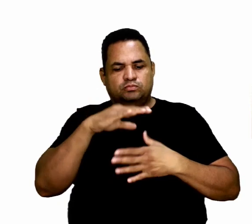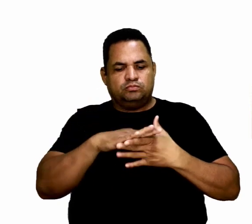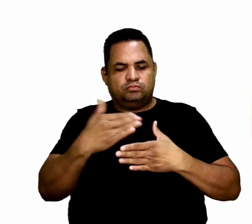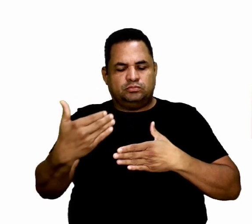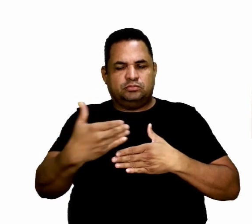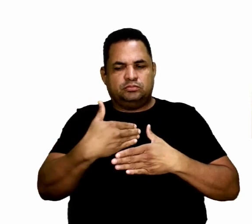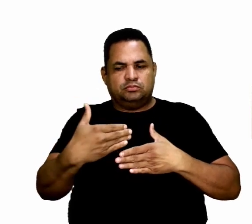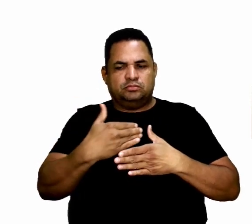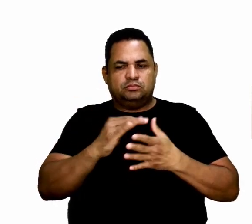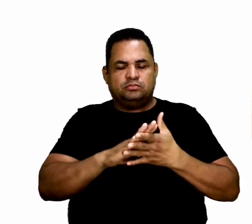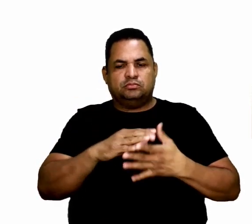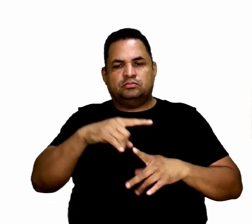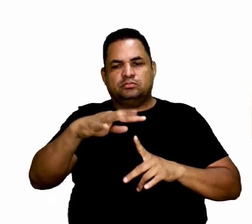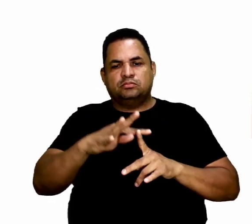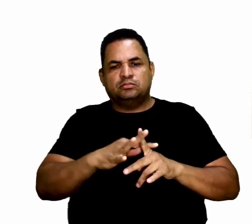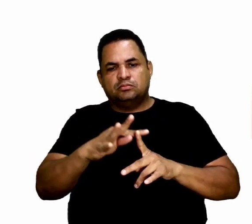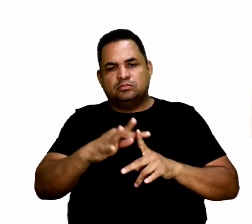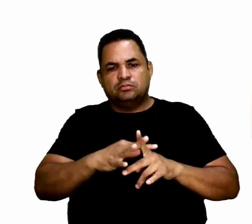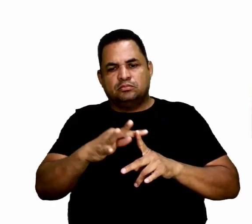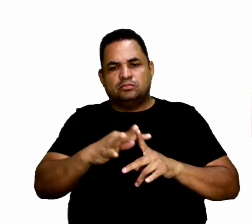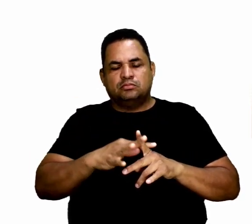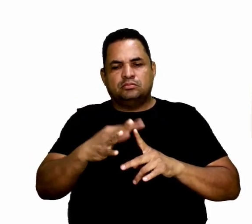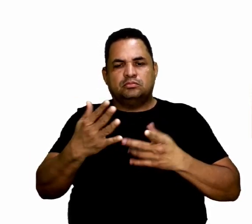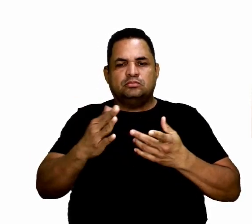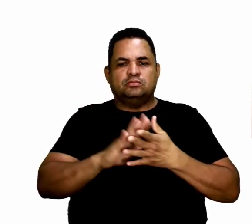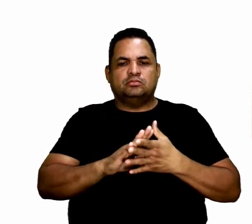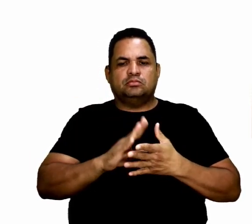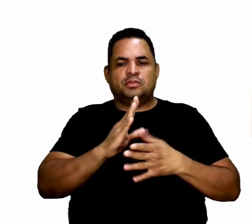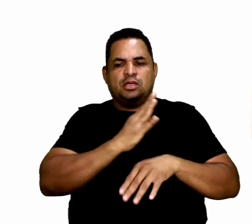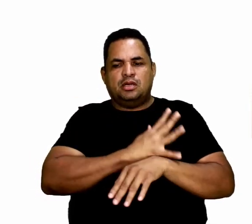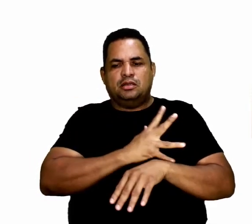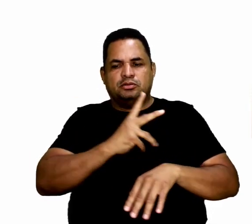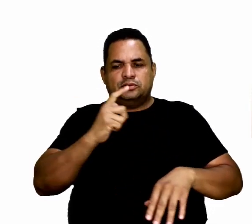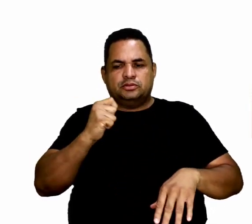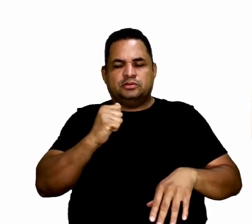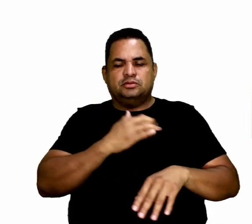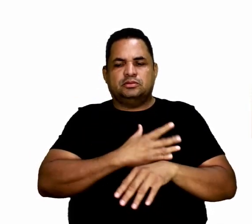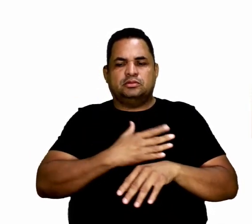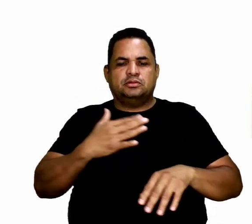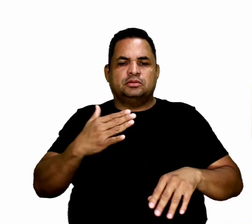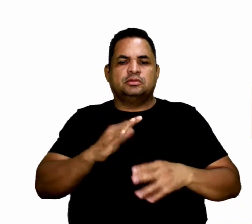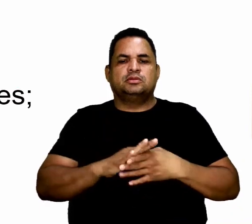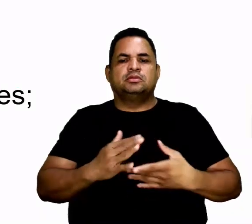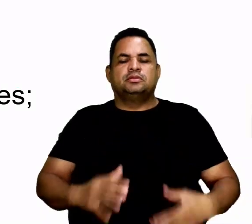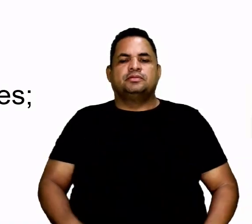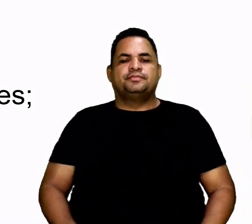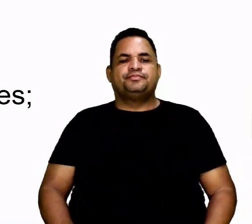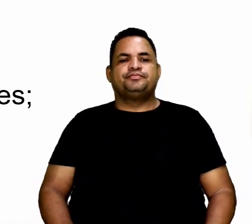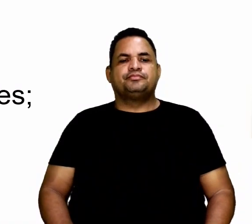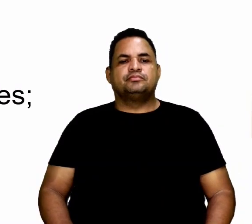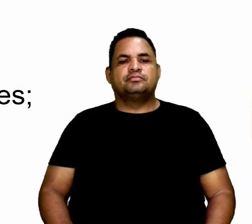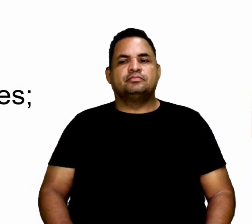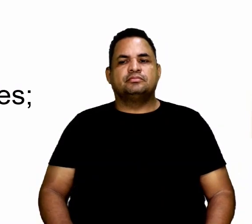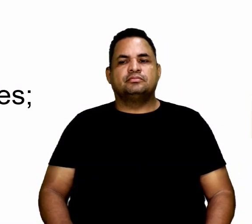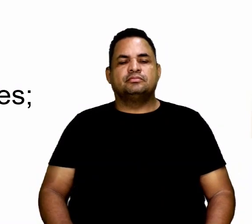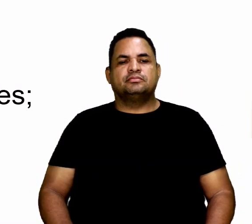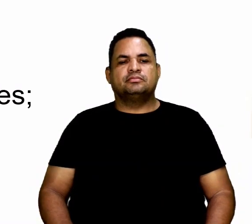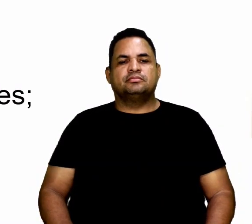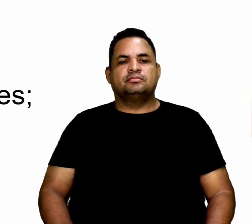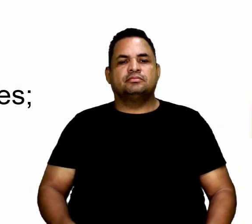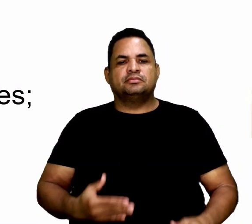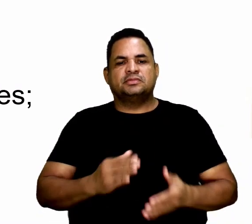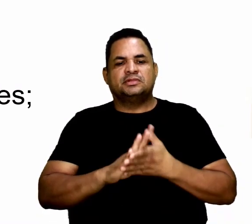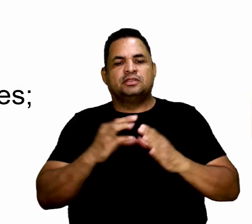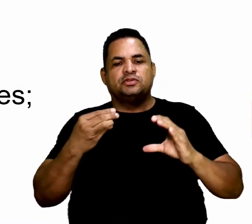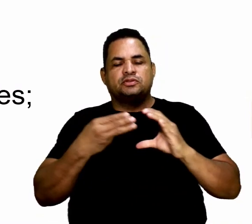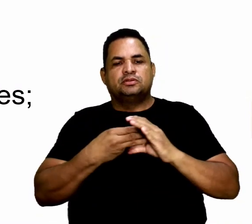como temperatura, ácido no acidez gastrointestinal. Gastrointestinal, é isso aí. Passando. Barreiras celulares